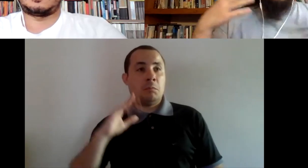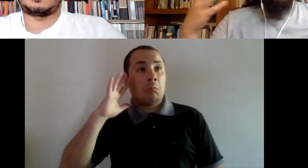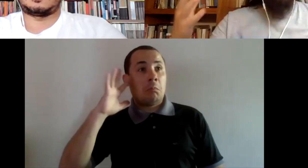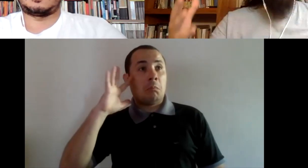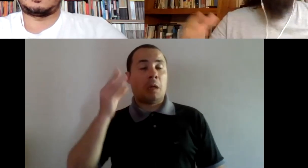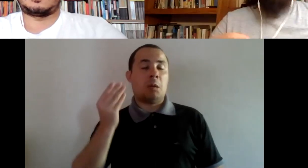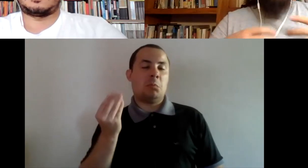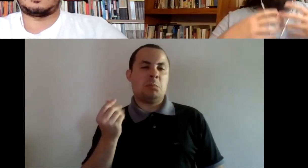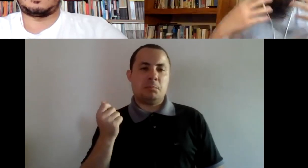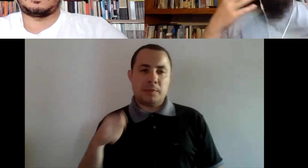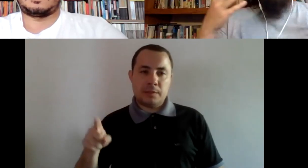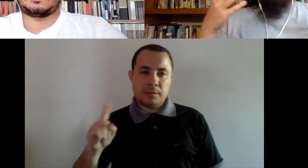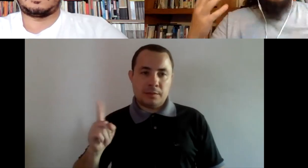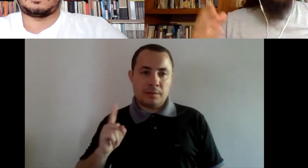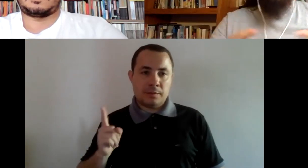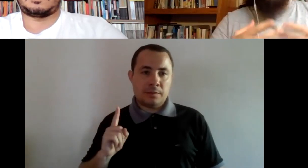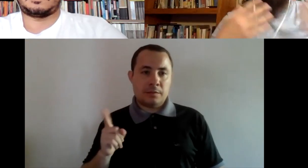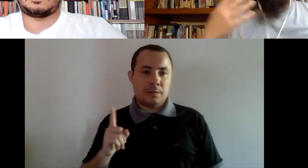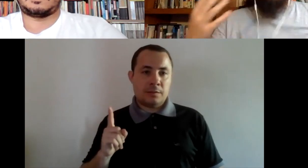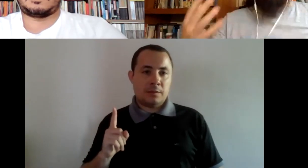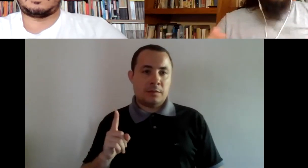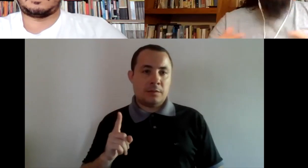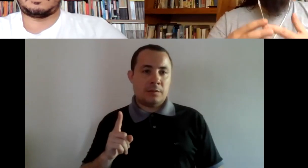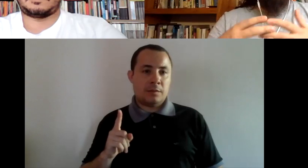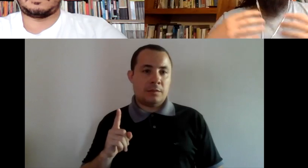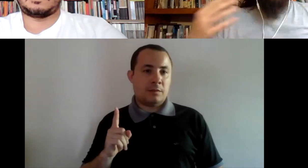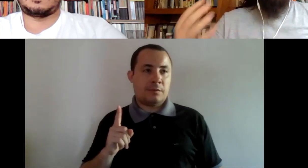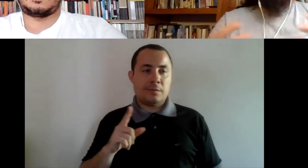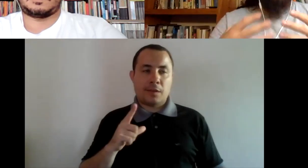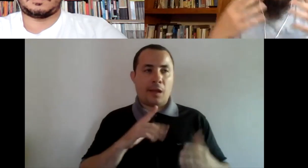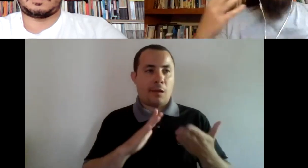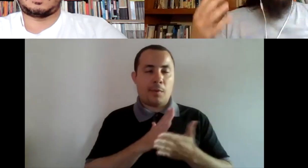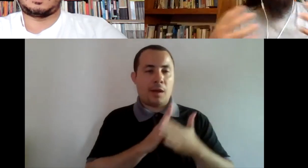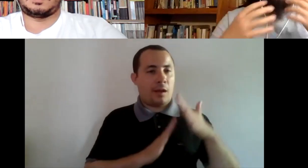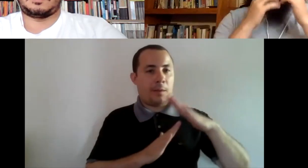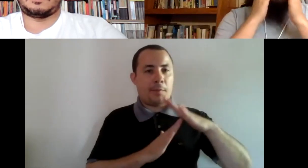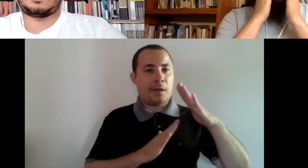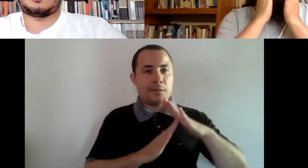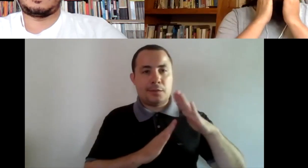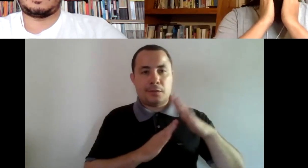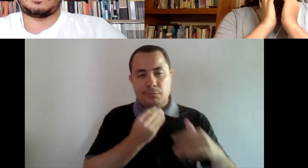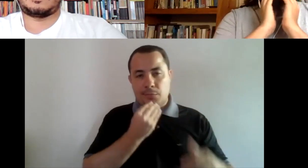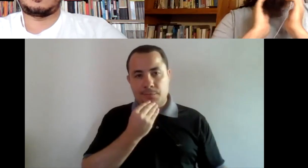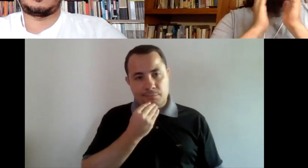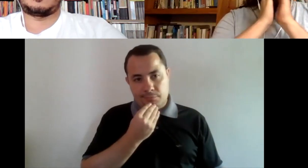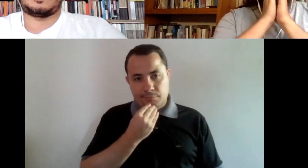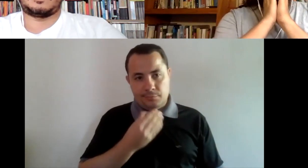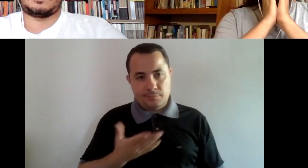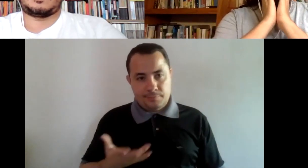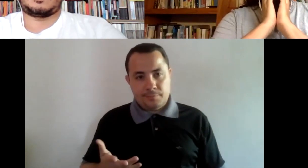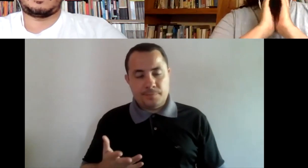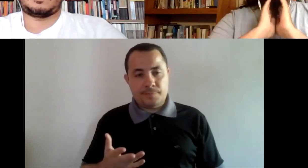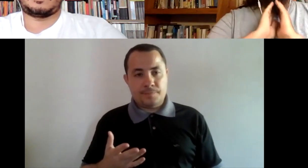isso, há limitações óbvias em todos esse processo, né? Então não é